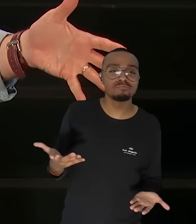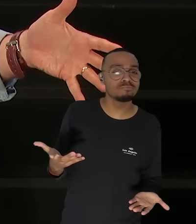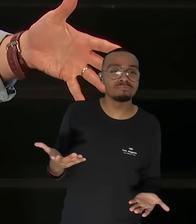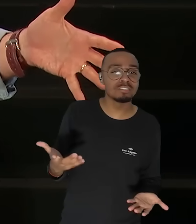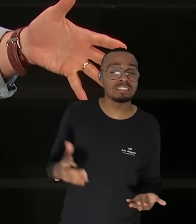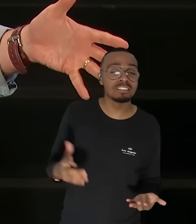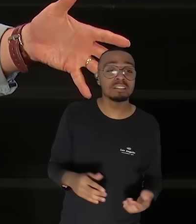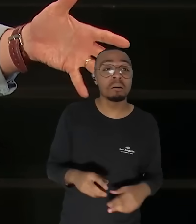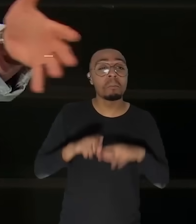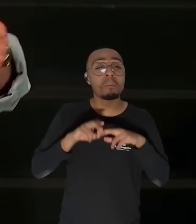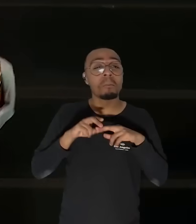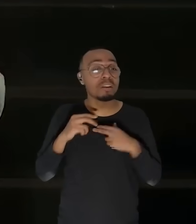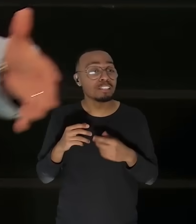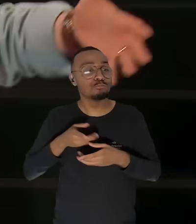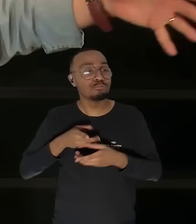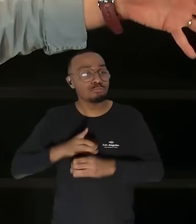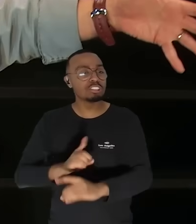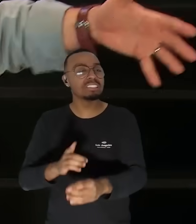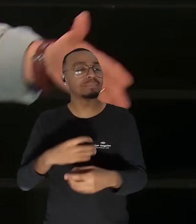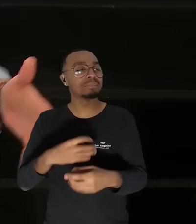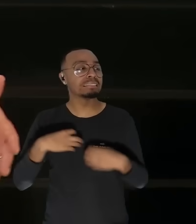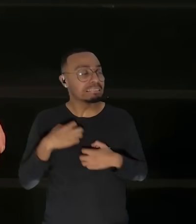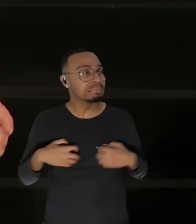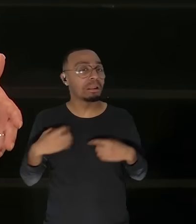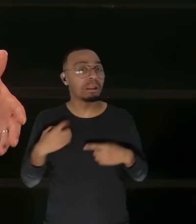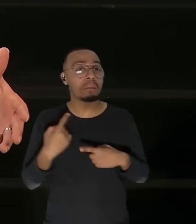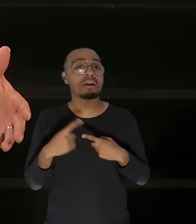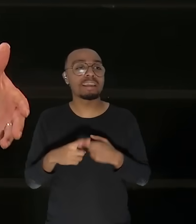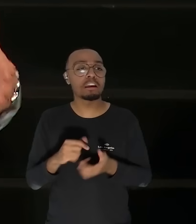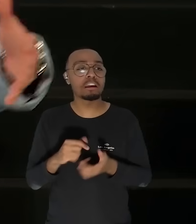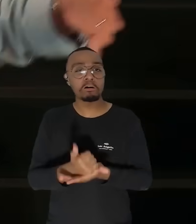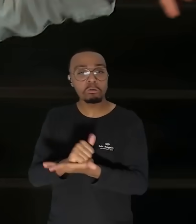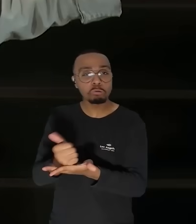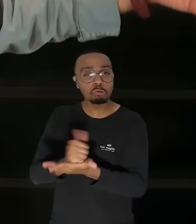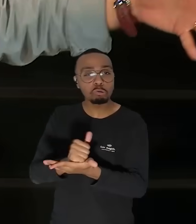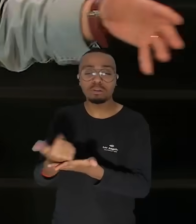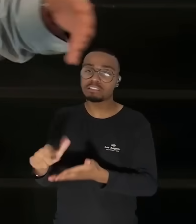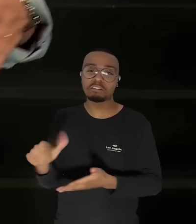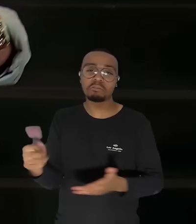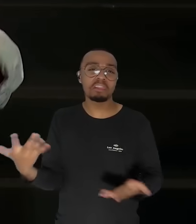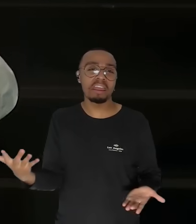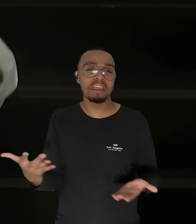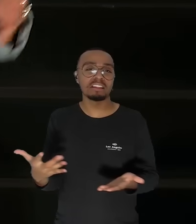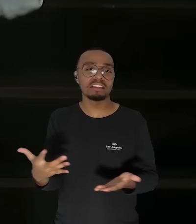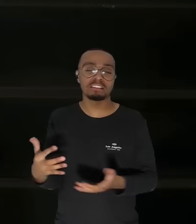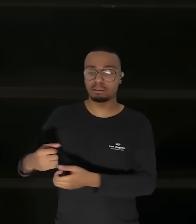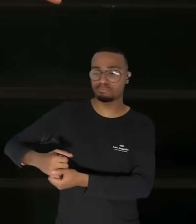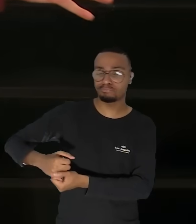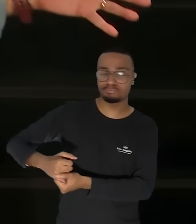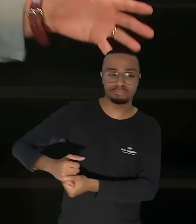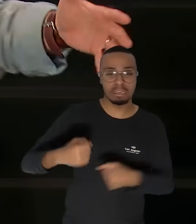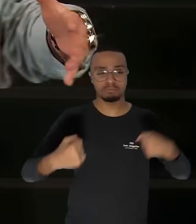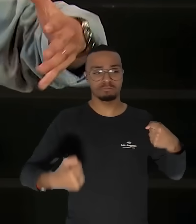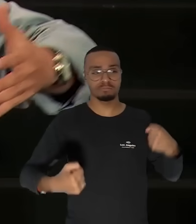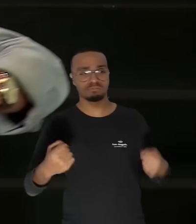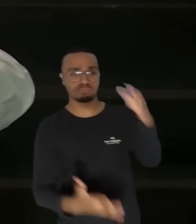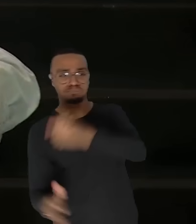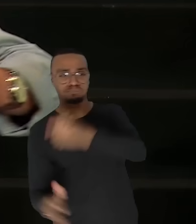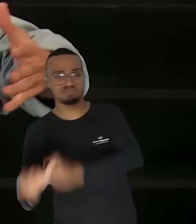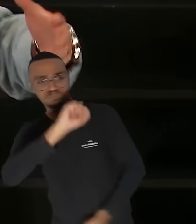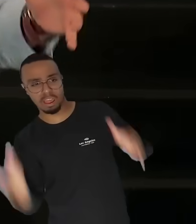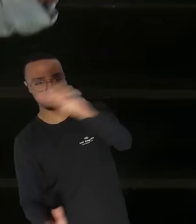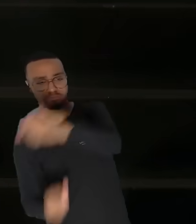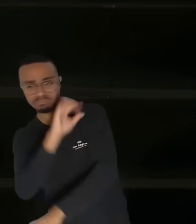destino. O barco perdeu o controle. Não tem controle, não dá para ir para a direita, não dá para ir para a esquerda, não dá